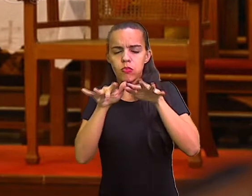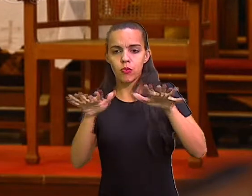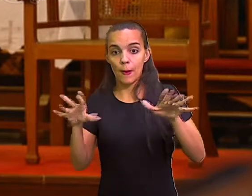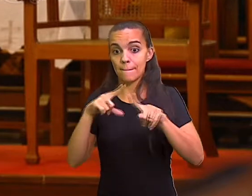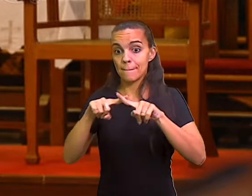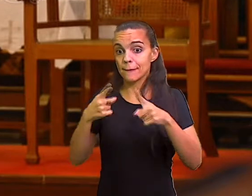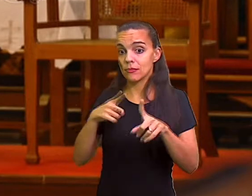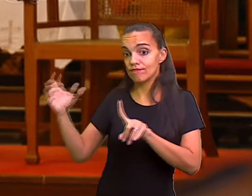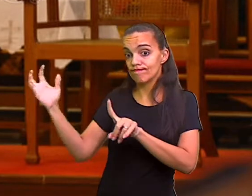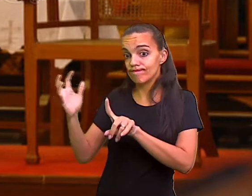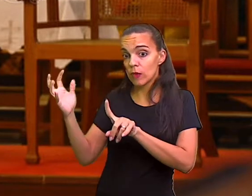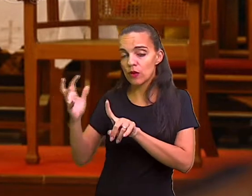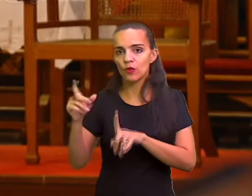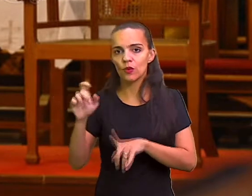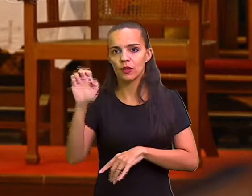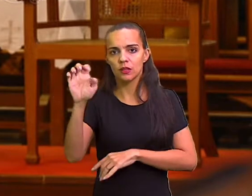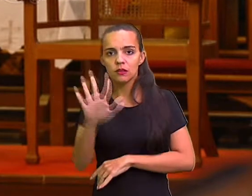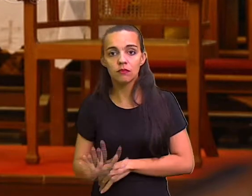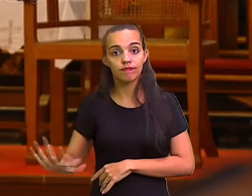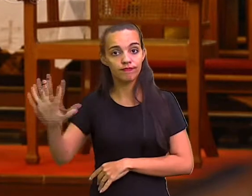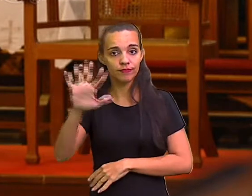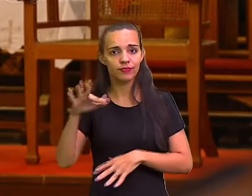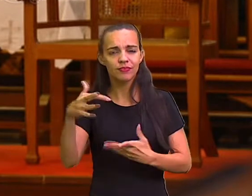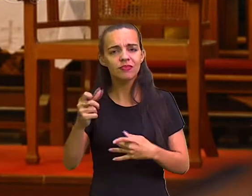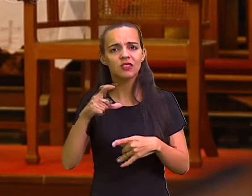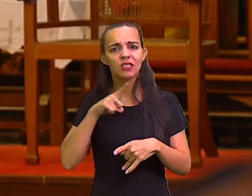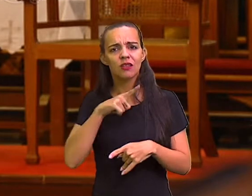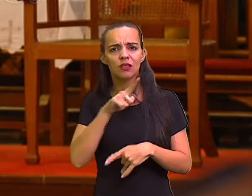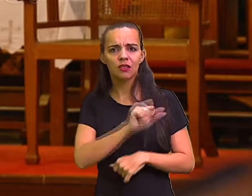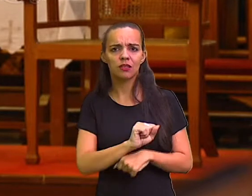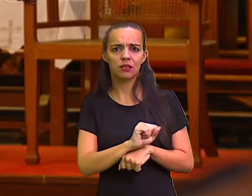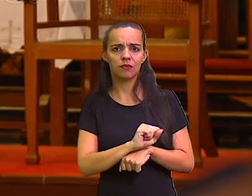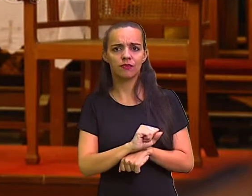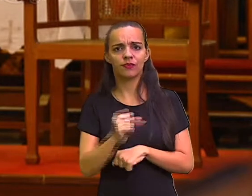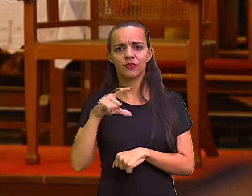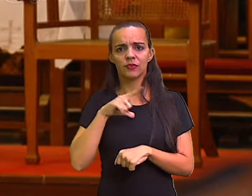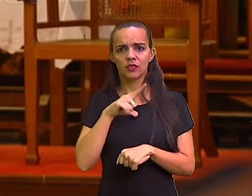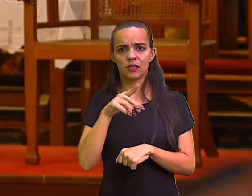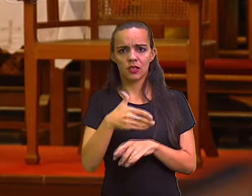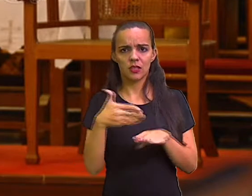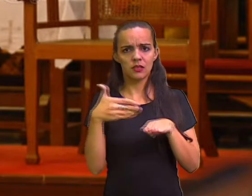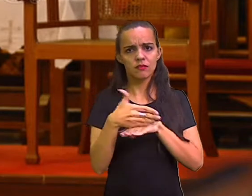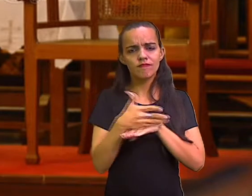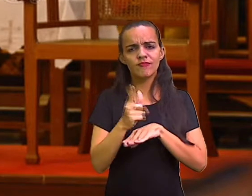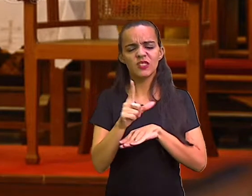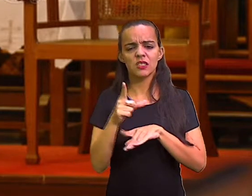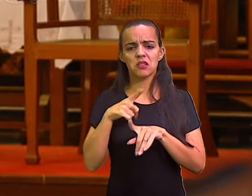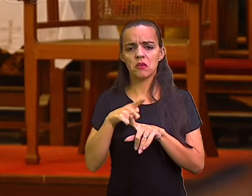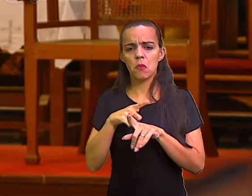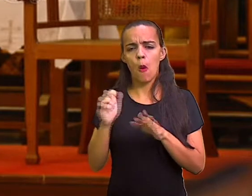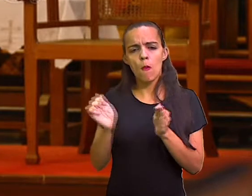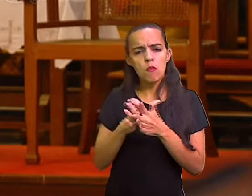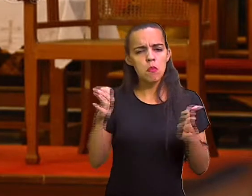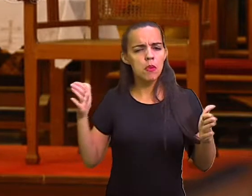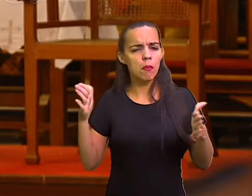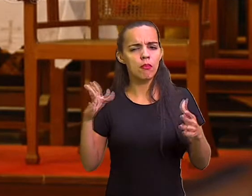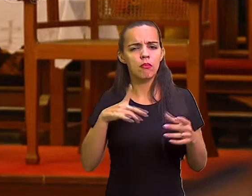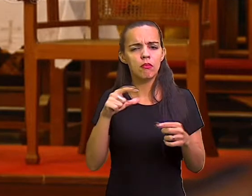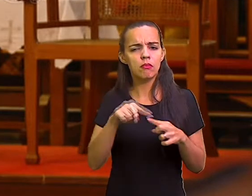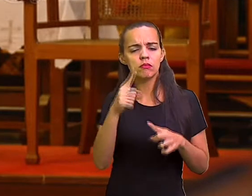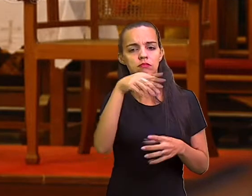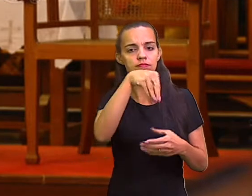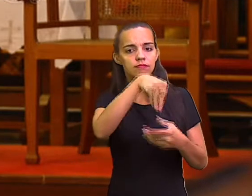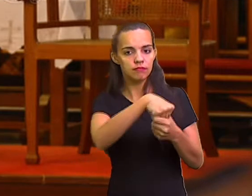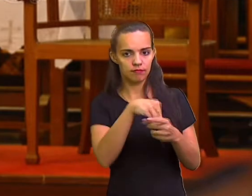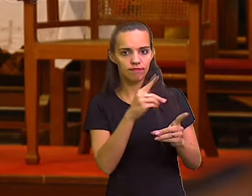europeia, particularmente a dos holandeses, não teria o seu maior impacto na Indonésia até os séculos